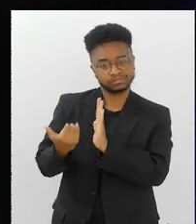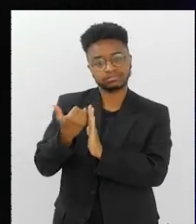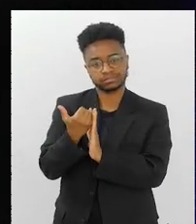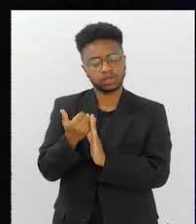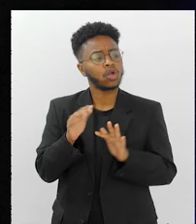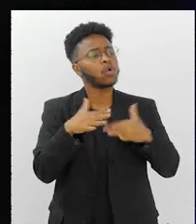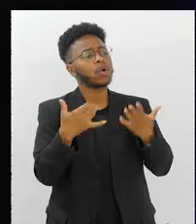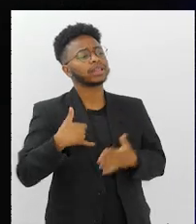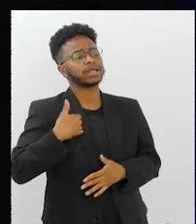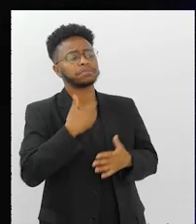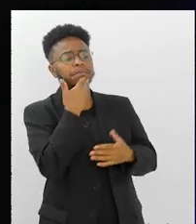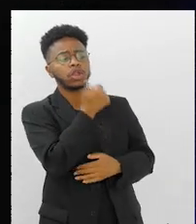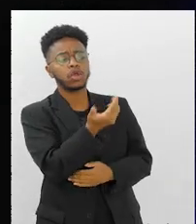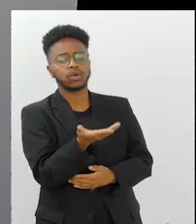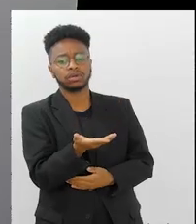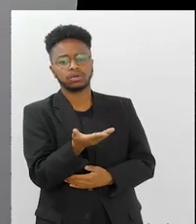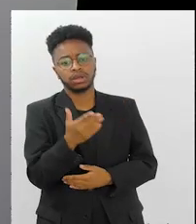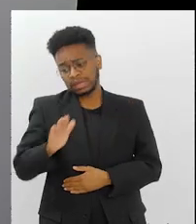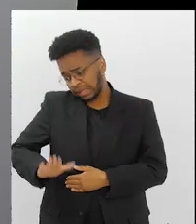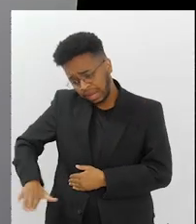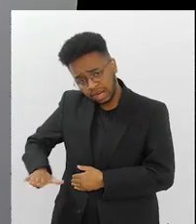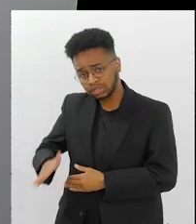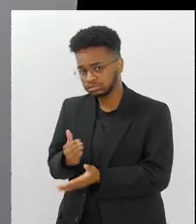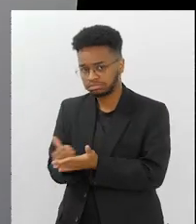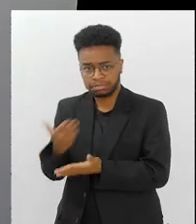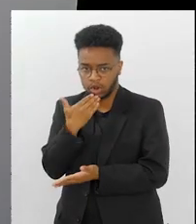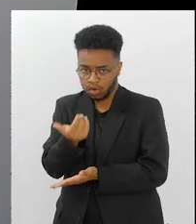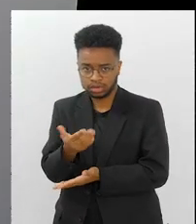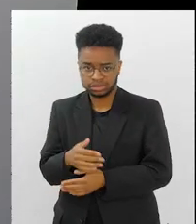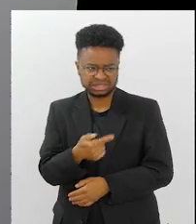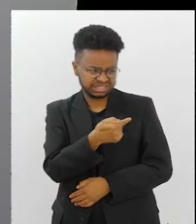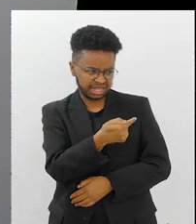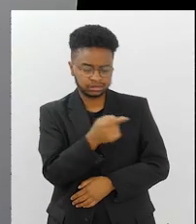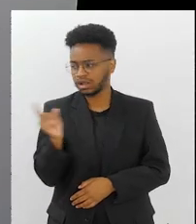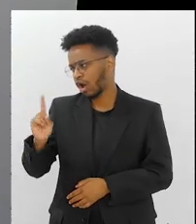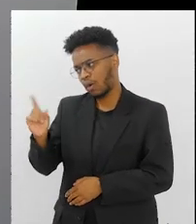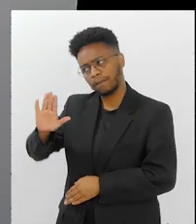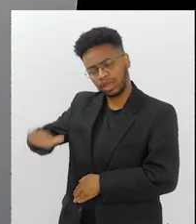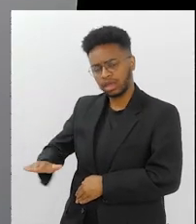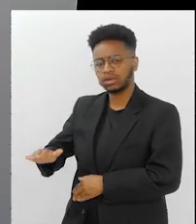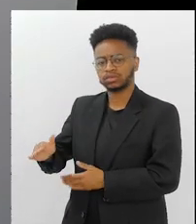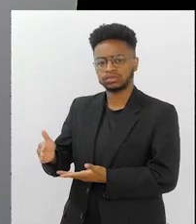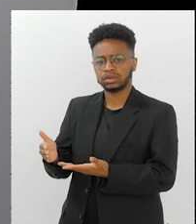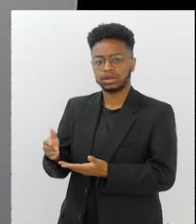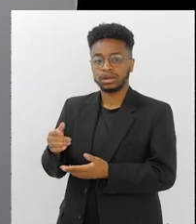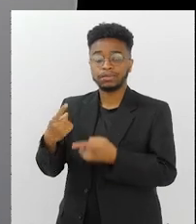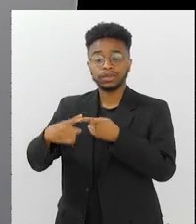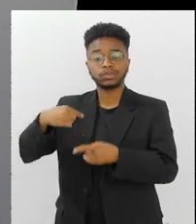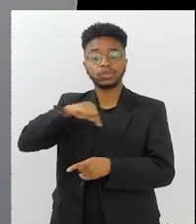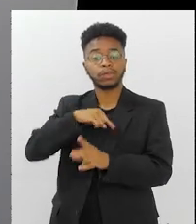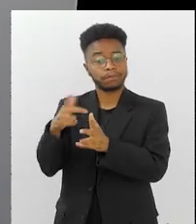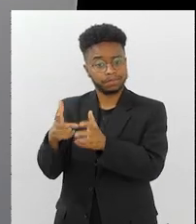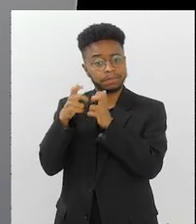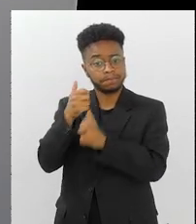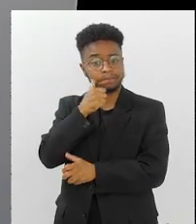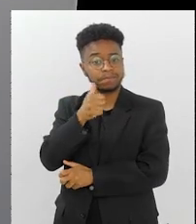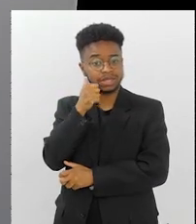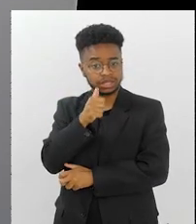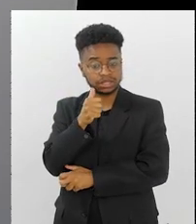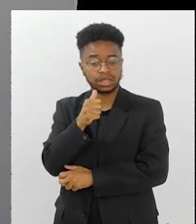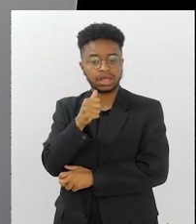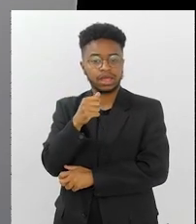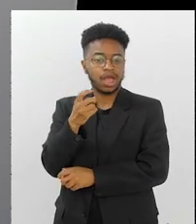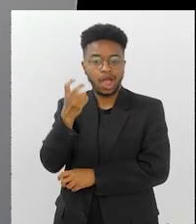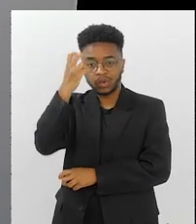na dança qual é a idade de desde pequena assim des 7 anos não até menos a gente vê meninas né que é algo culturalmente